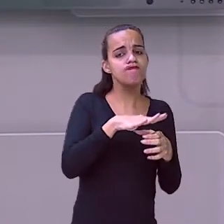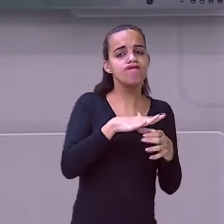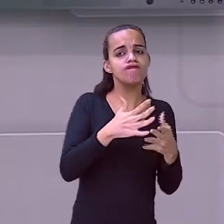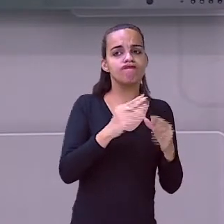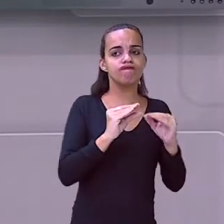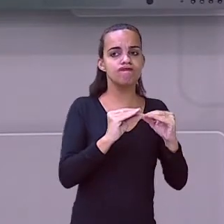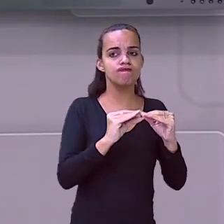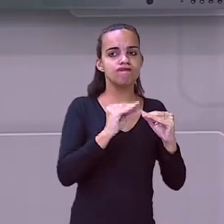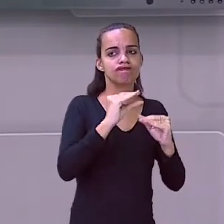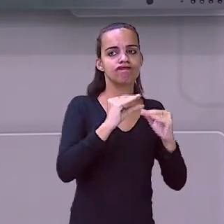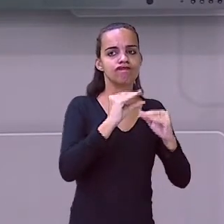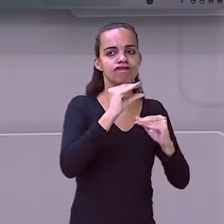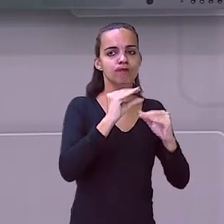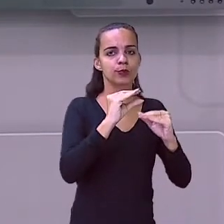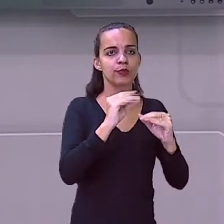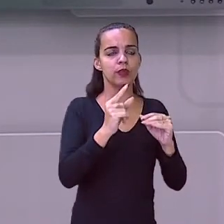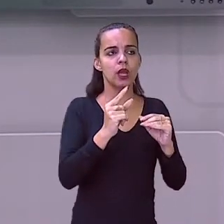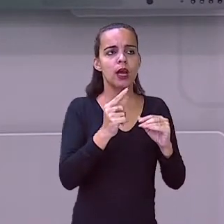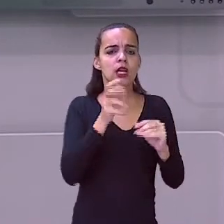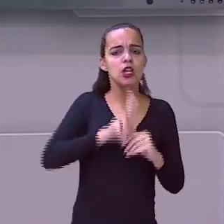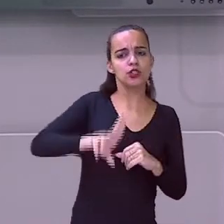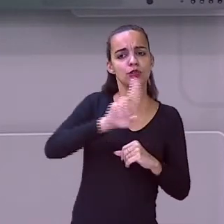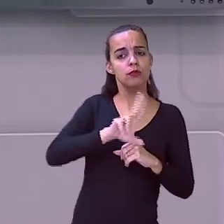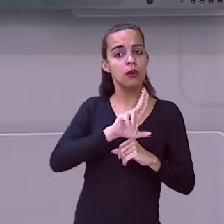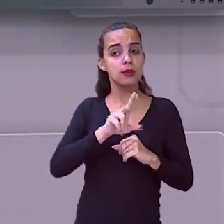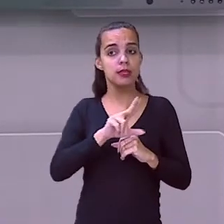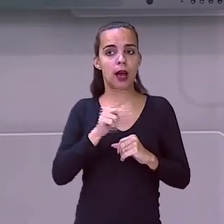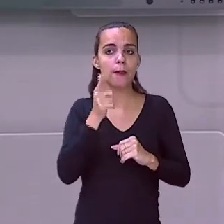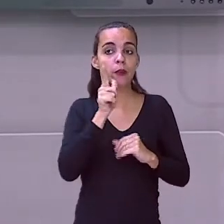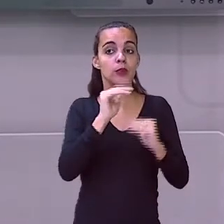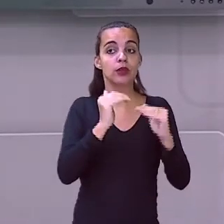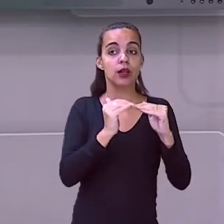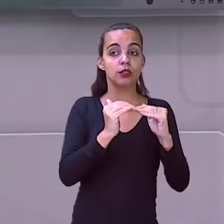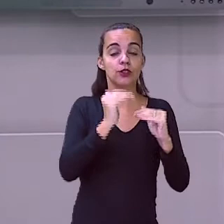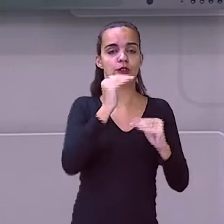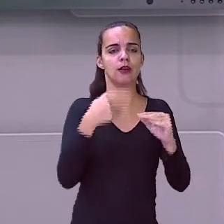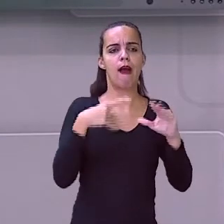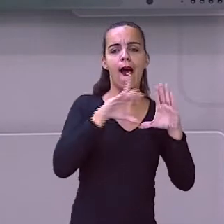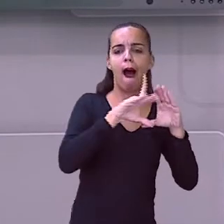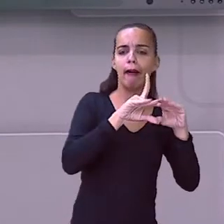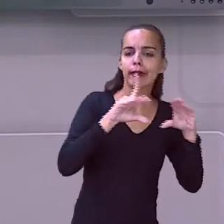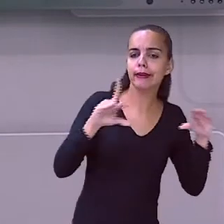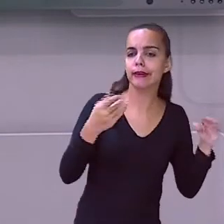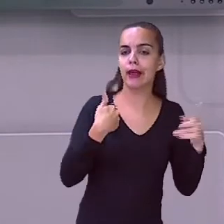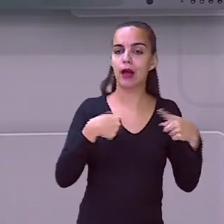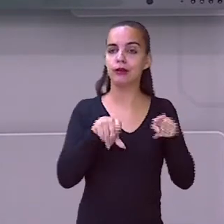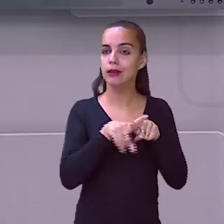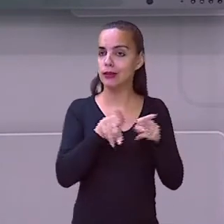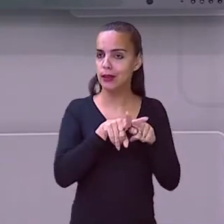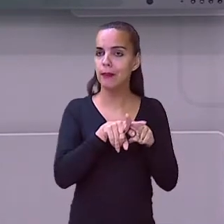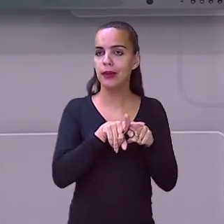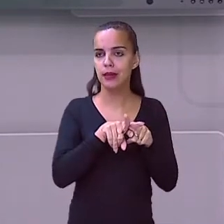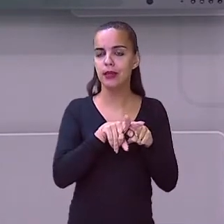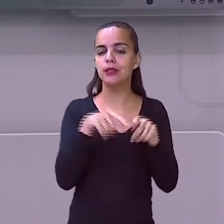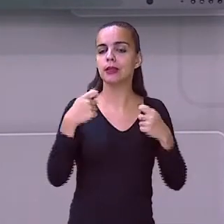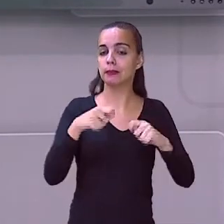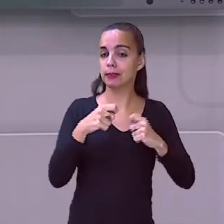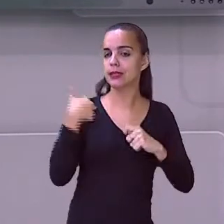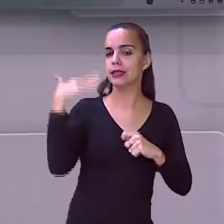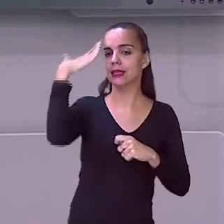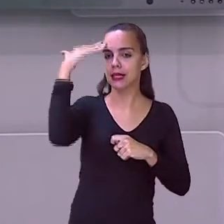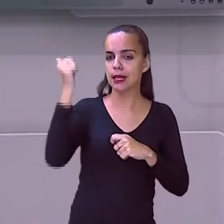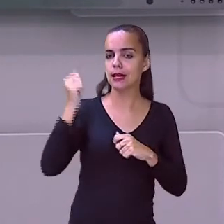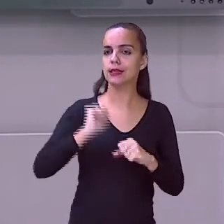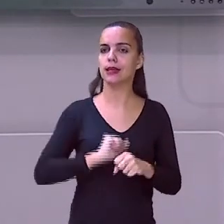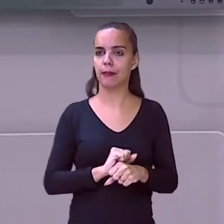são algumas propriedades que é importante. A densidade também, ela é uma propriedade